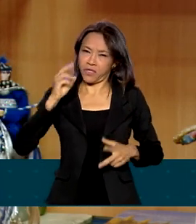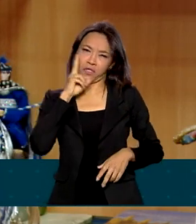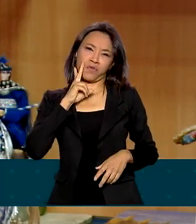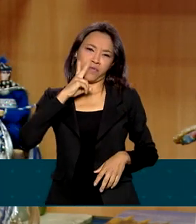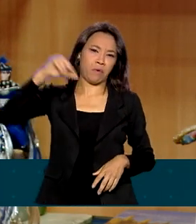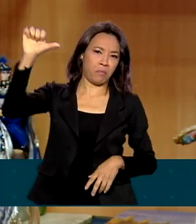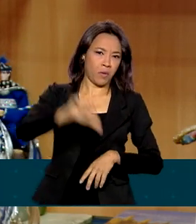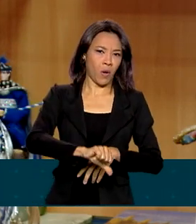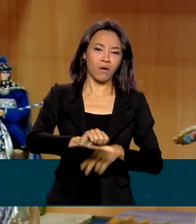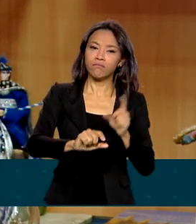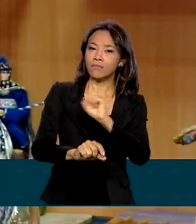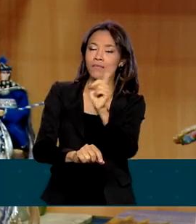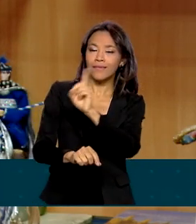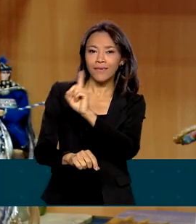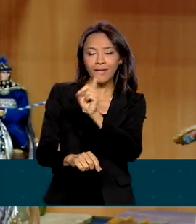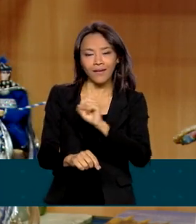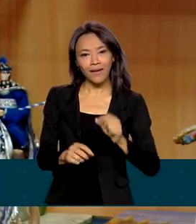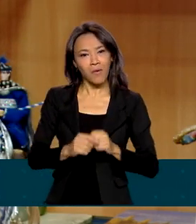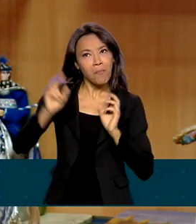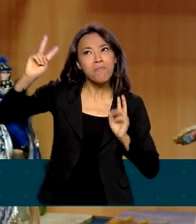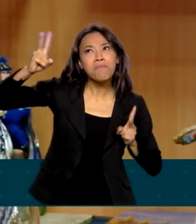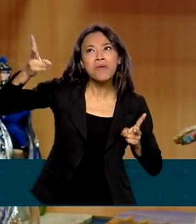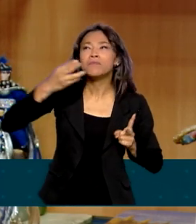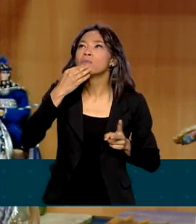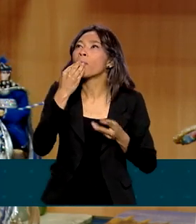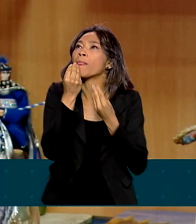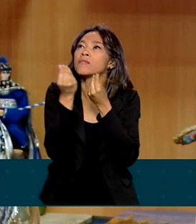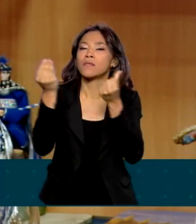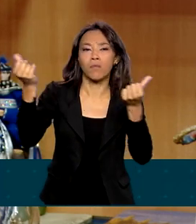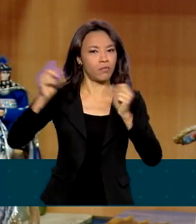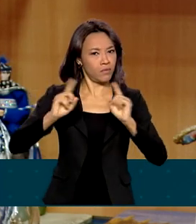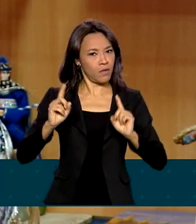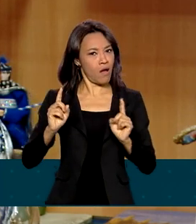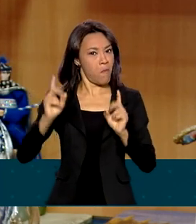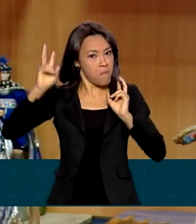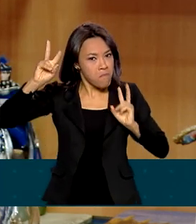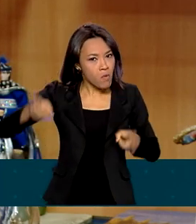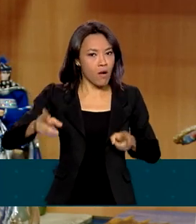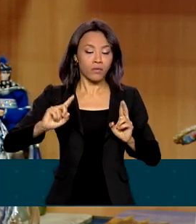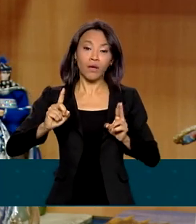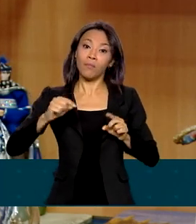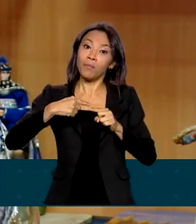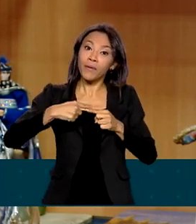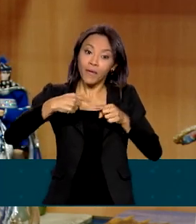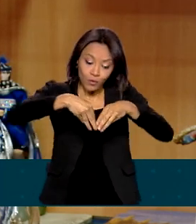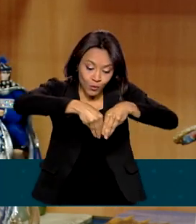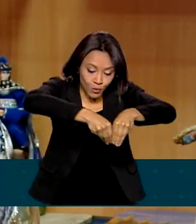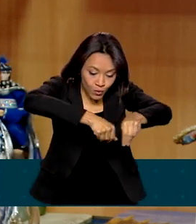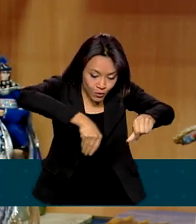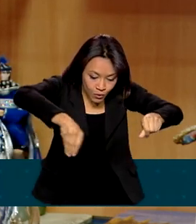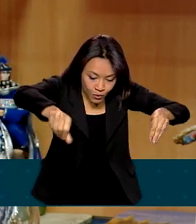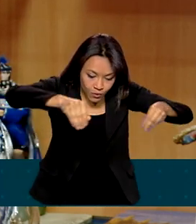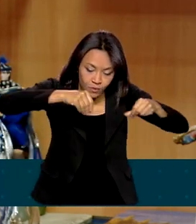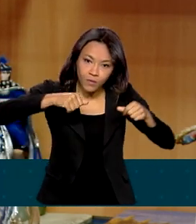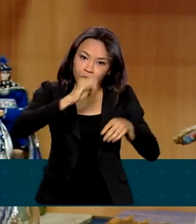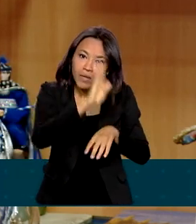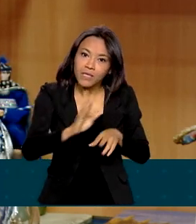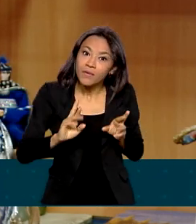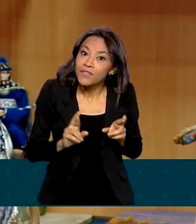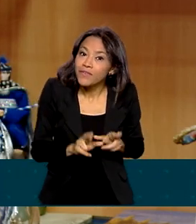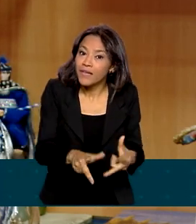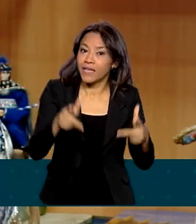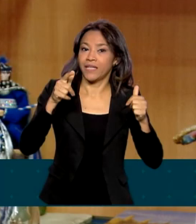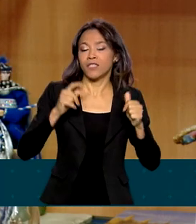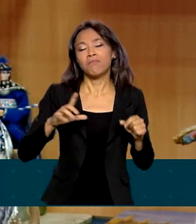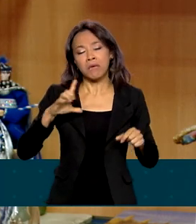o viu da gente já pior não a gente não tem obrigação de ter o mesmo sabor porque o nosso solo é diferente do solo da Borgonha mas o nosso ver é feito com a